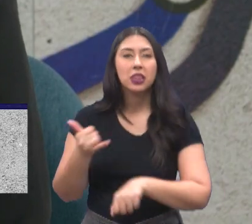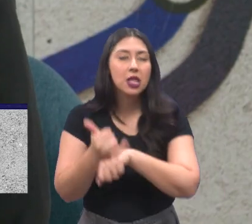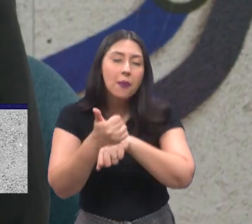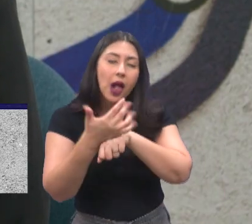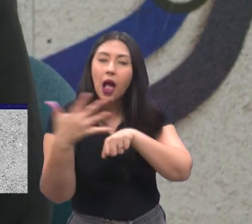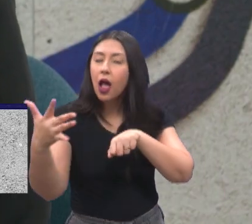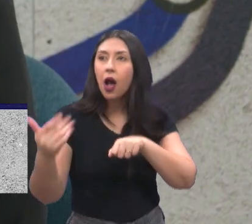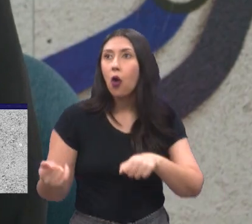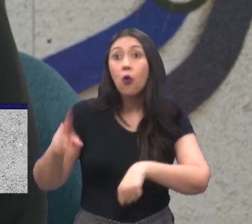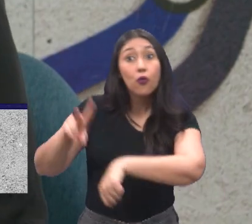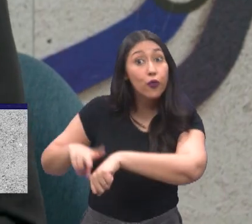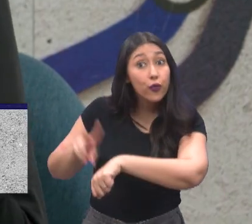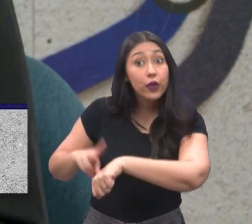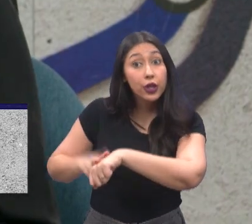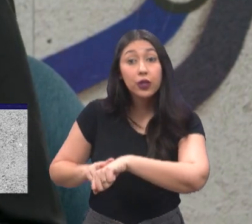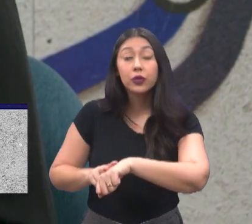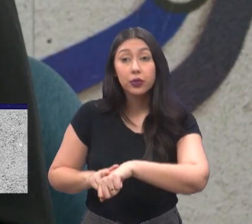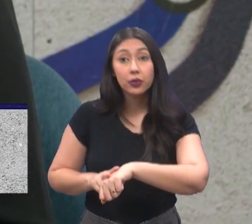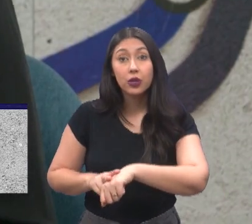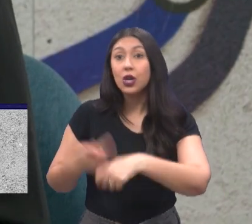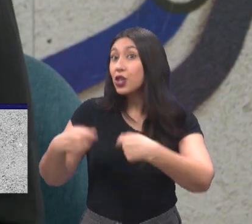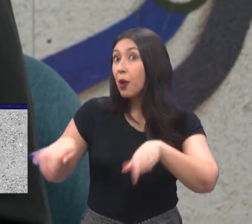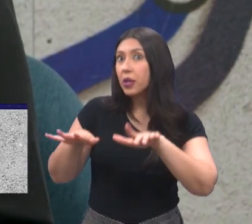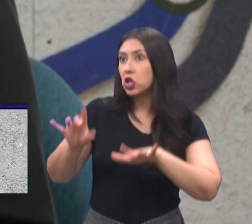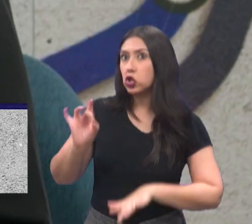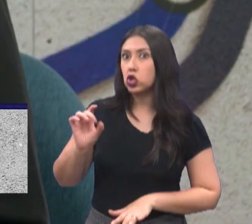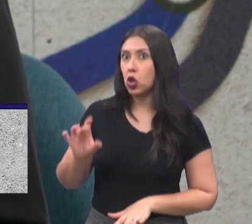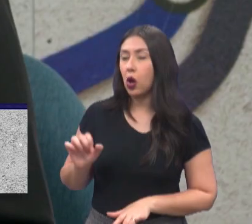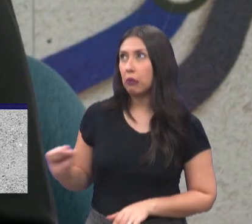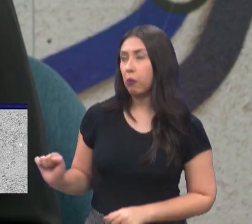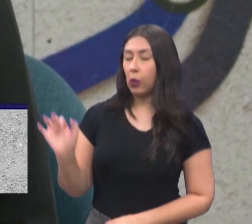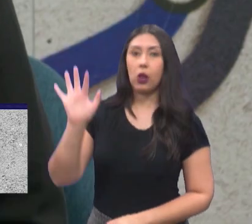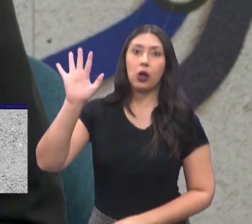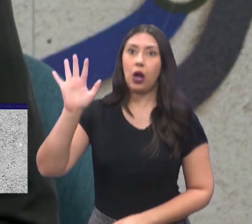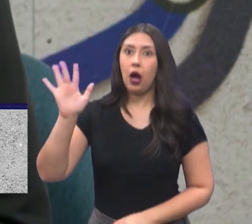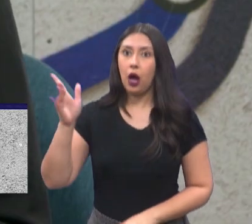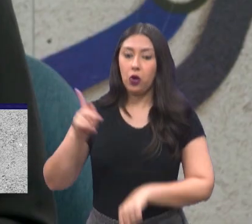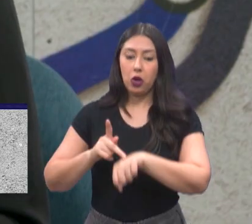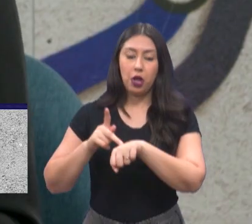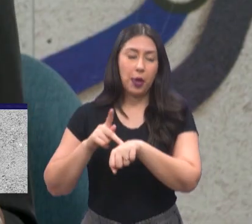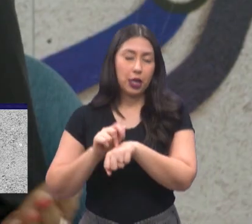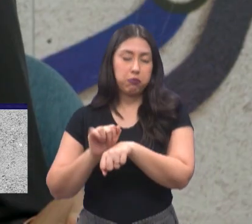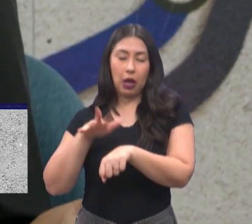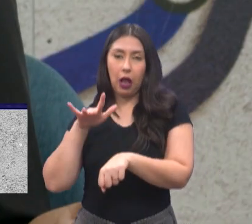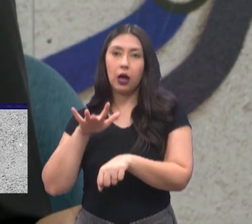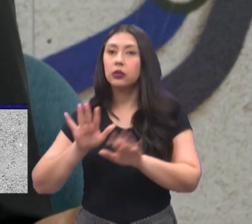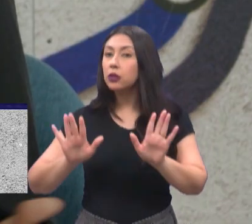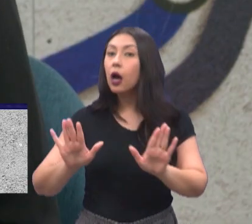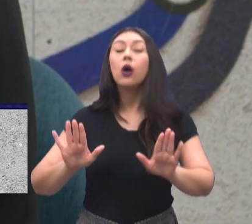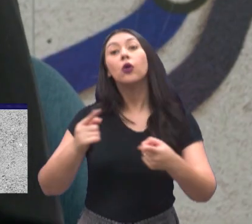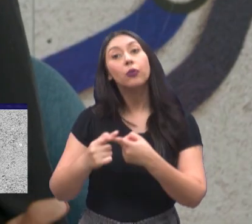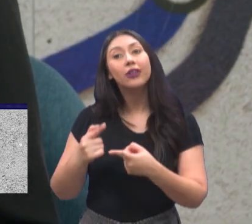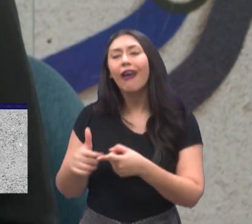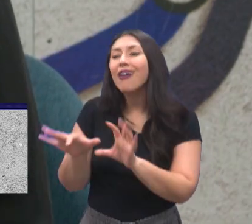necessariamente o metal nobre e as gemas mais conhecidas no mercado, né? Ele justamente porque ele é autoral,